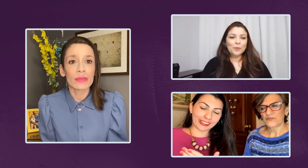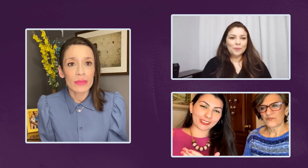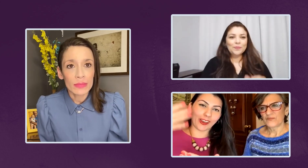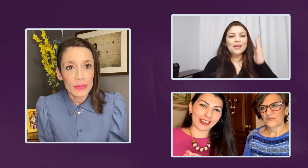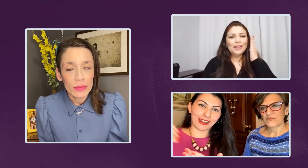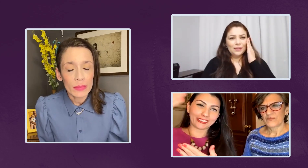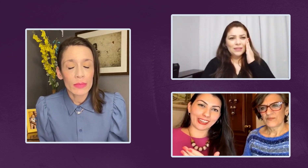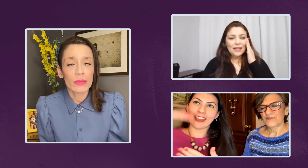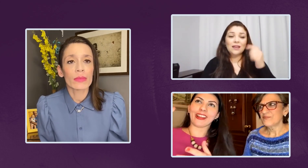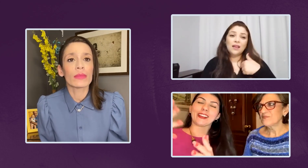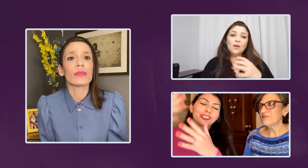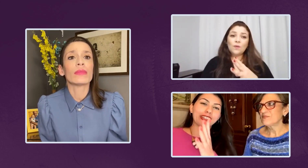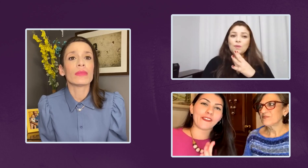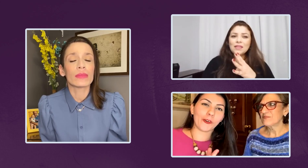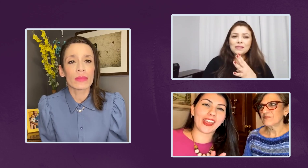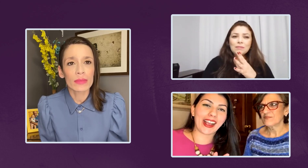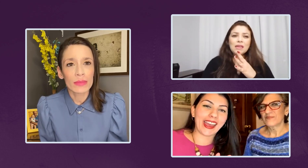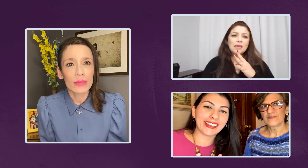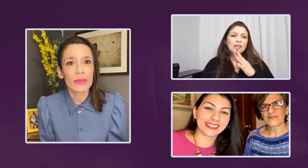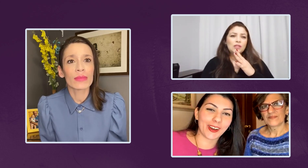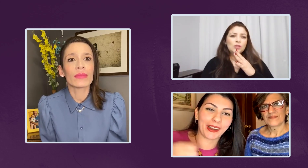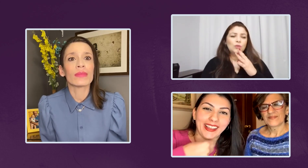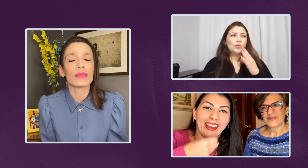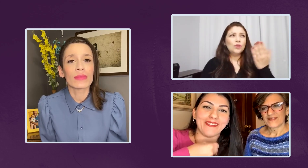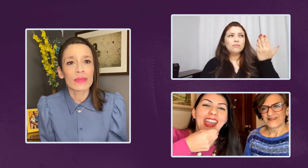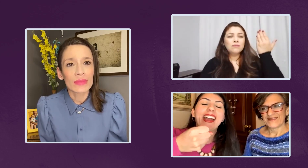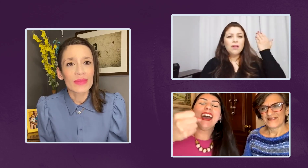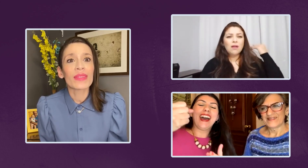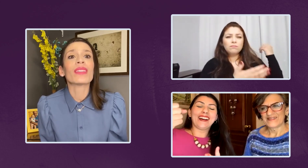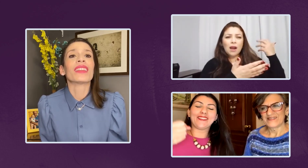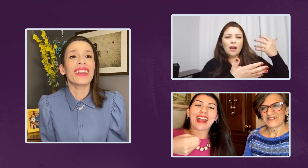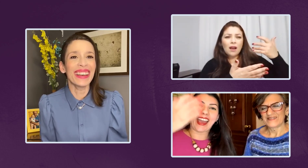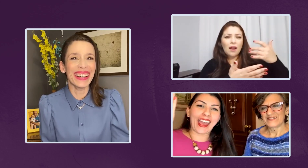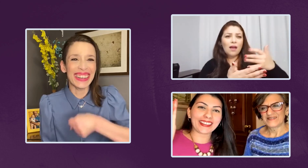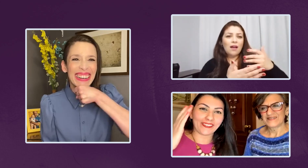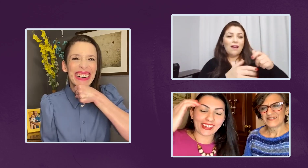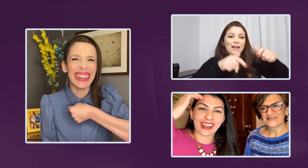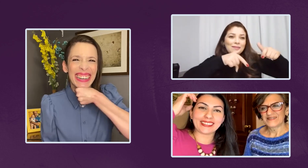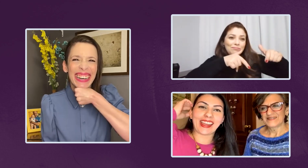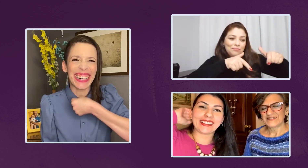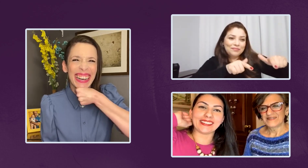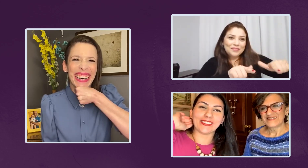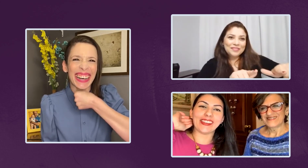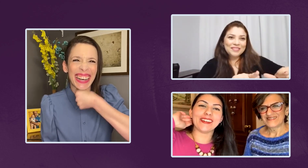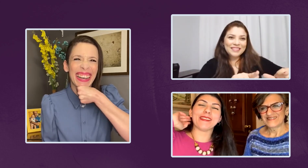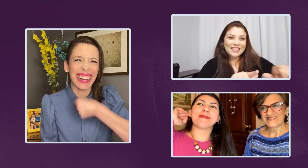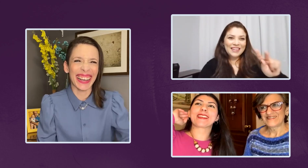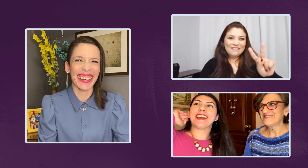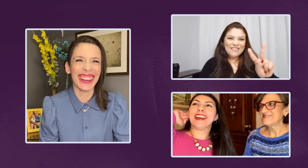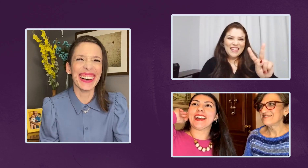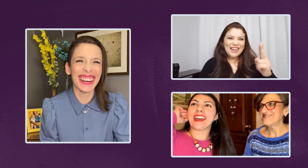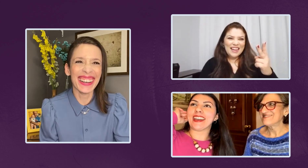da história da Branca de Neve, ali, que eu tinha o VHS, o VHS, a fita cassete do